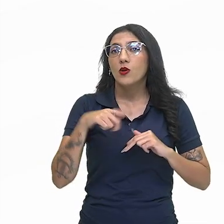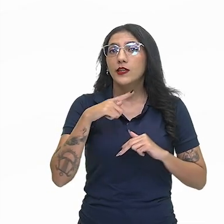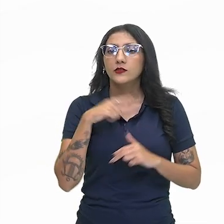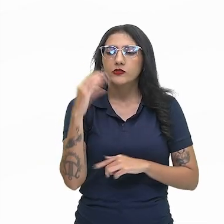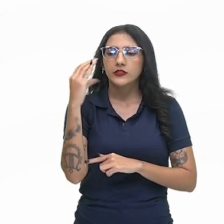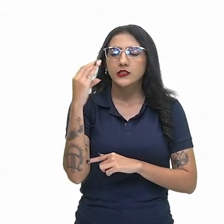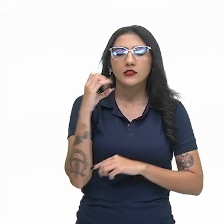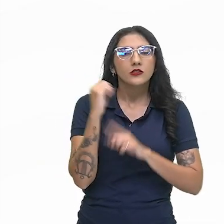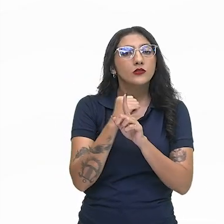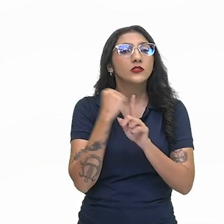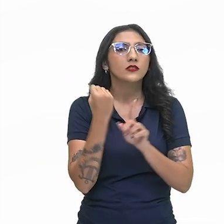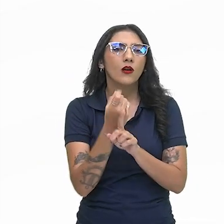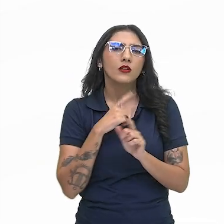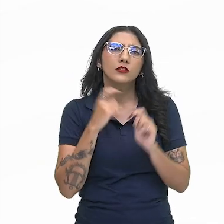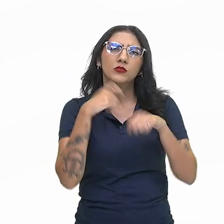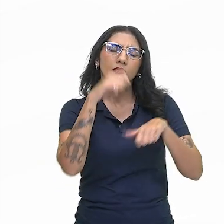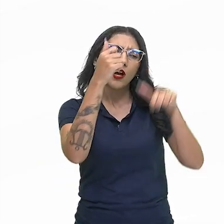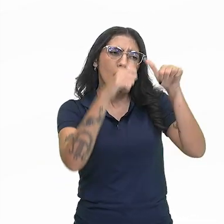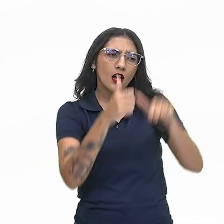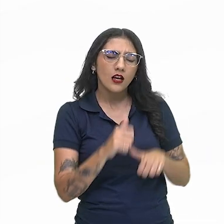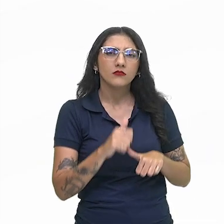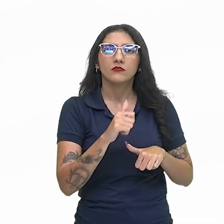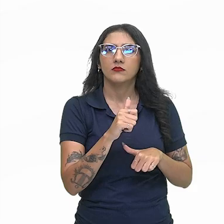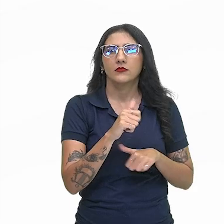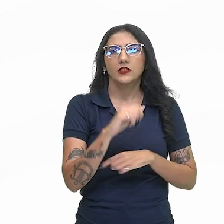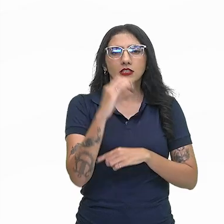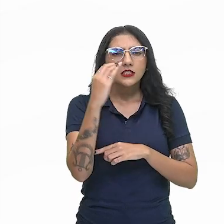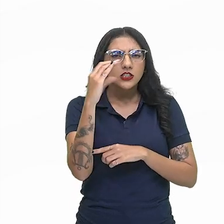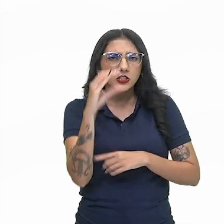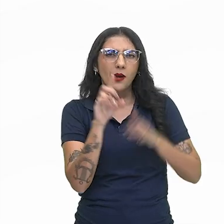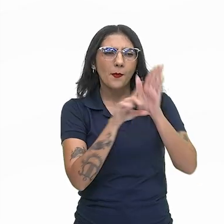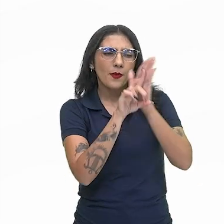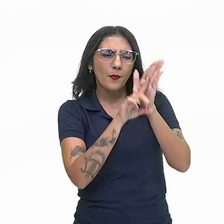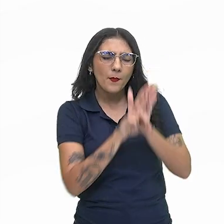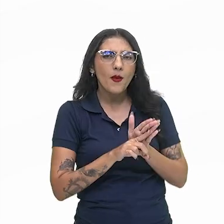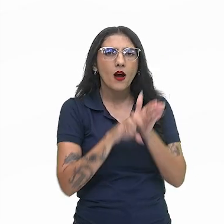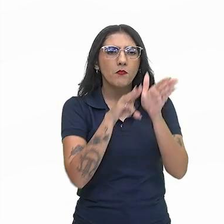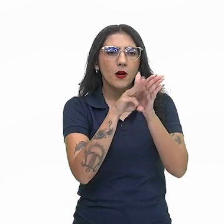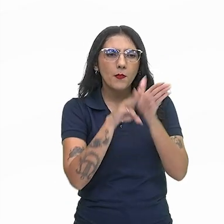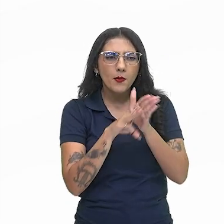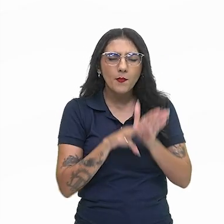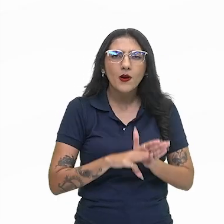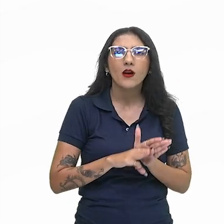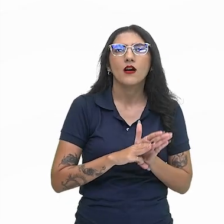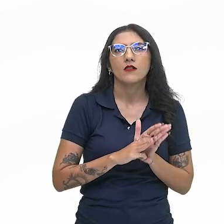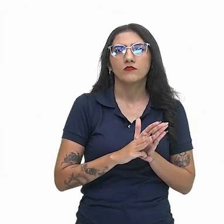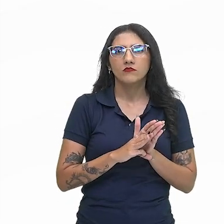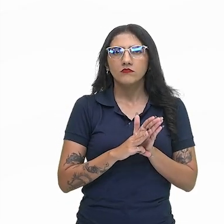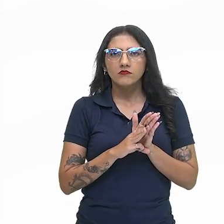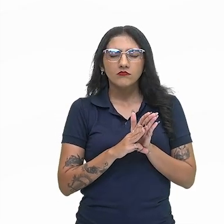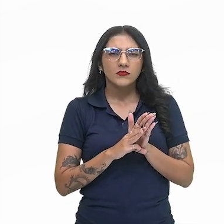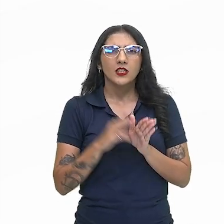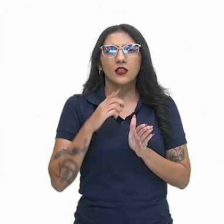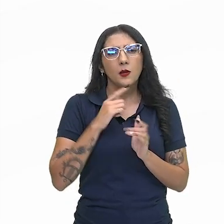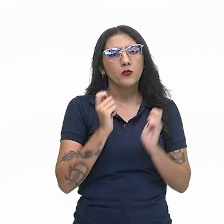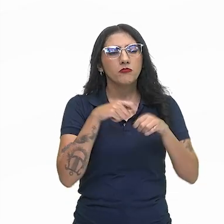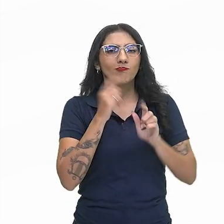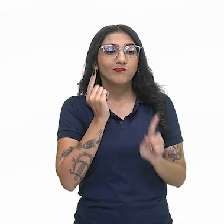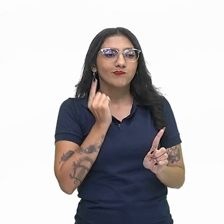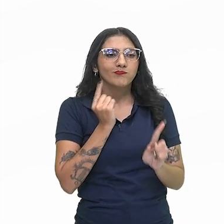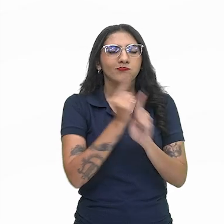vai olhando cientificamente, né, a partir de método de estudo prático, ela vai descobrir